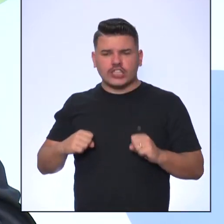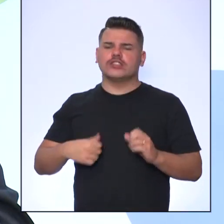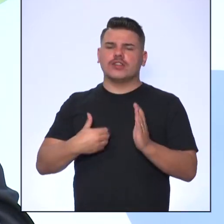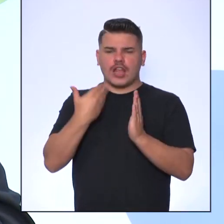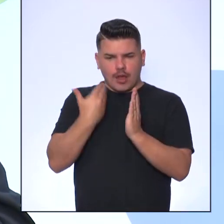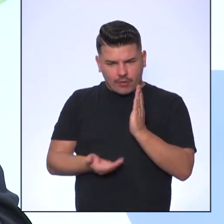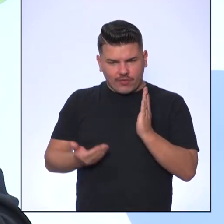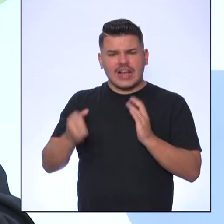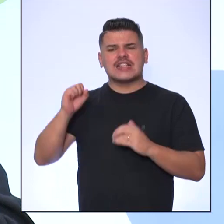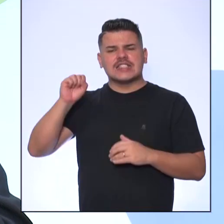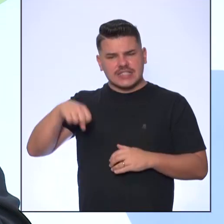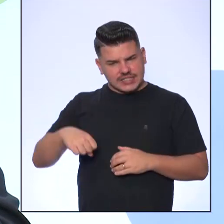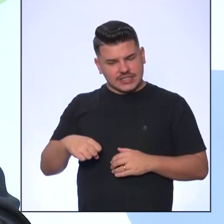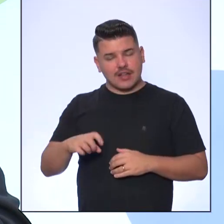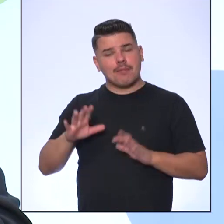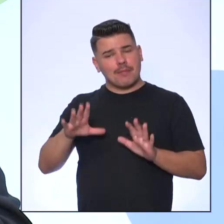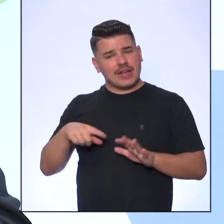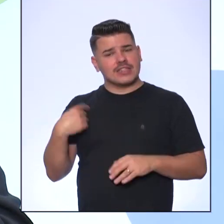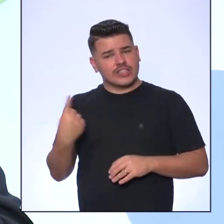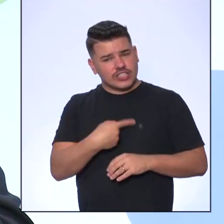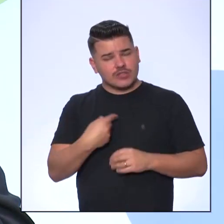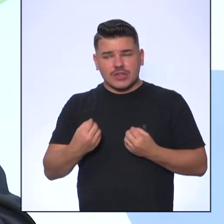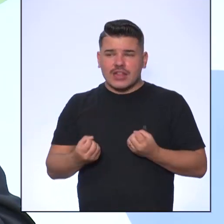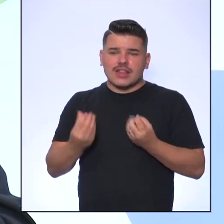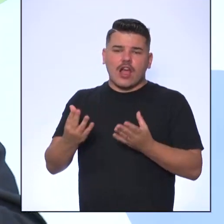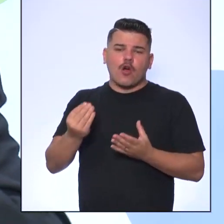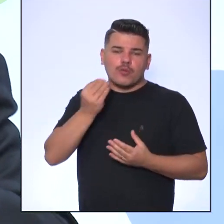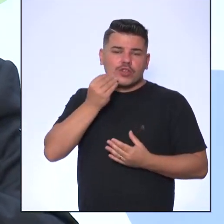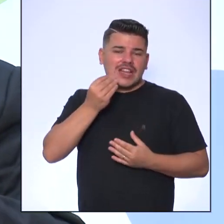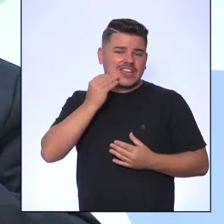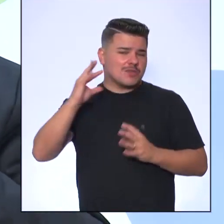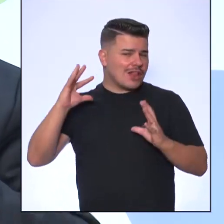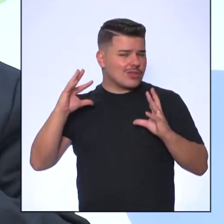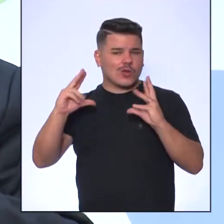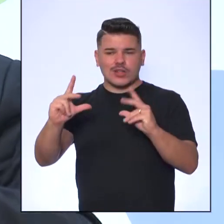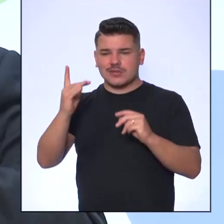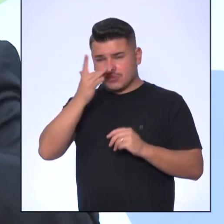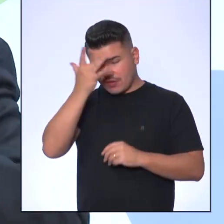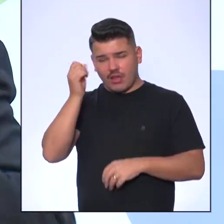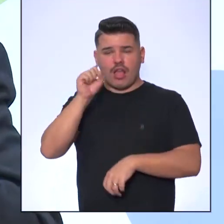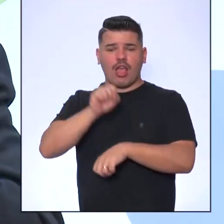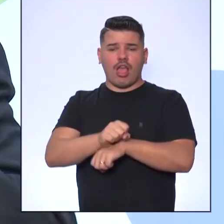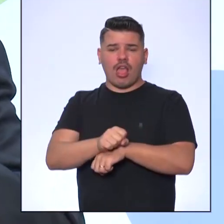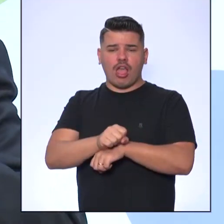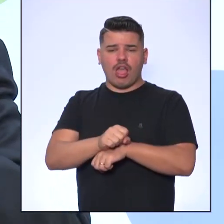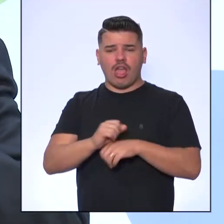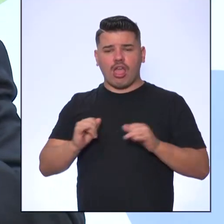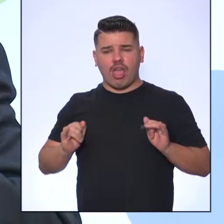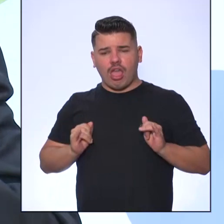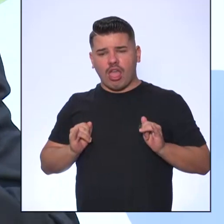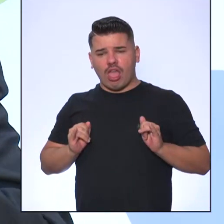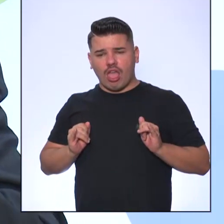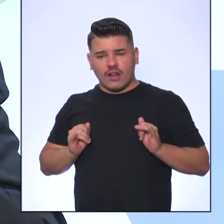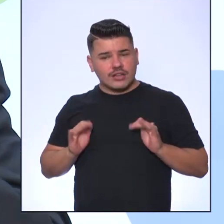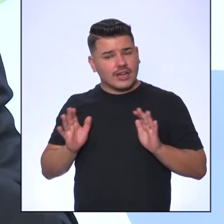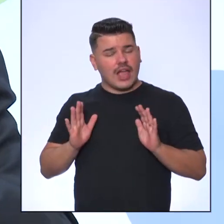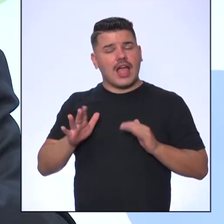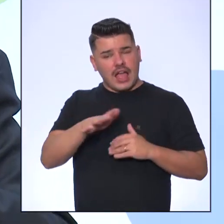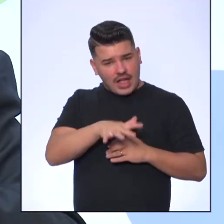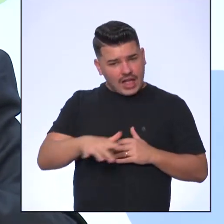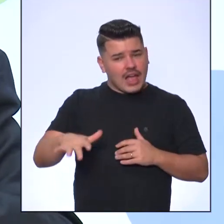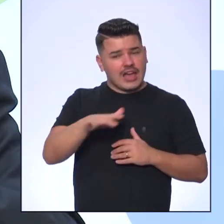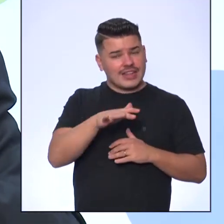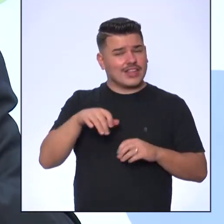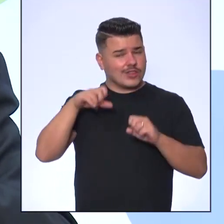reprovação, mas a gente precisa dar oportunidade para todos. Agora, ficar parado, eu sei que assim, usar a educação